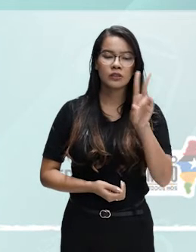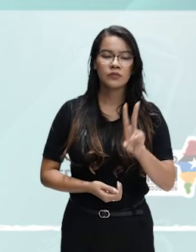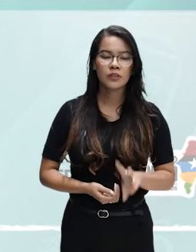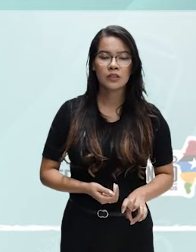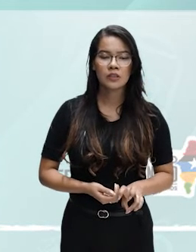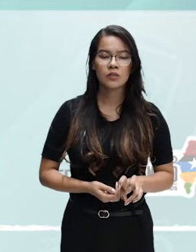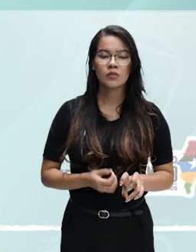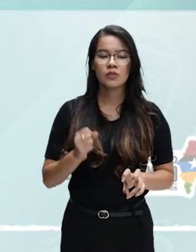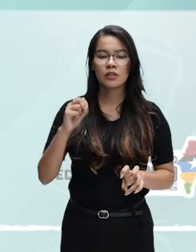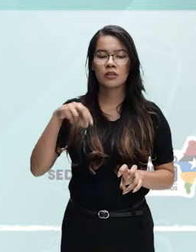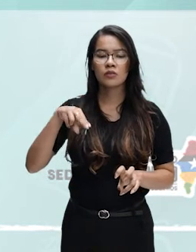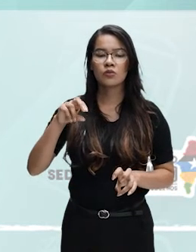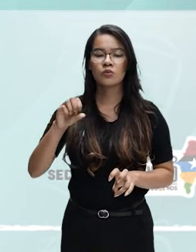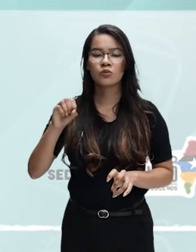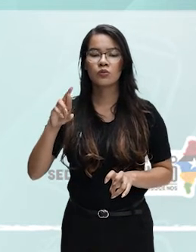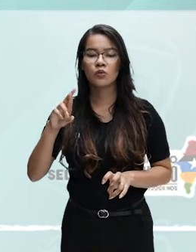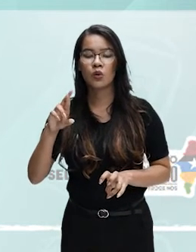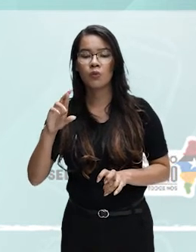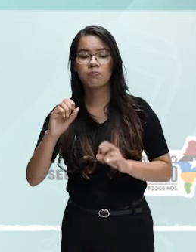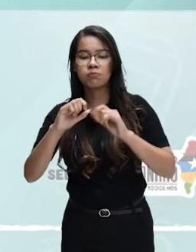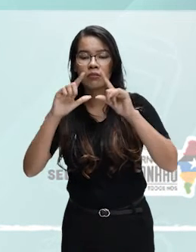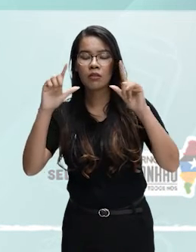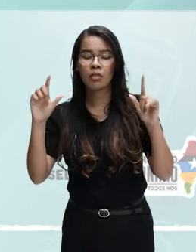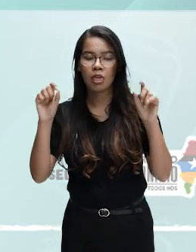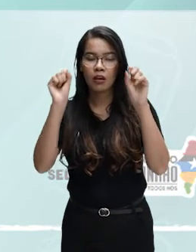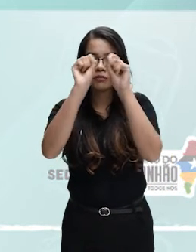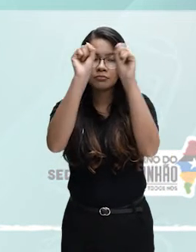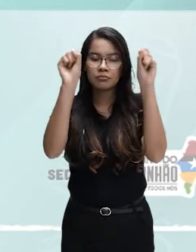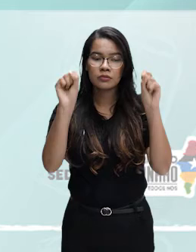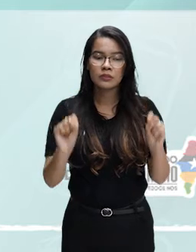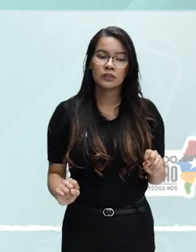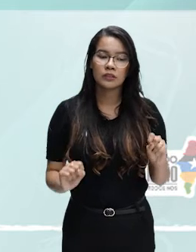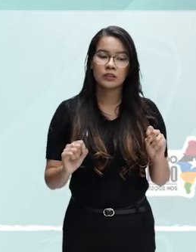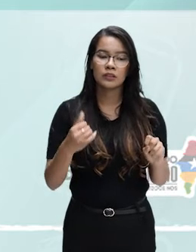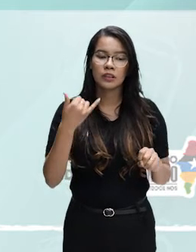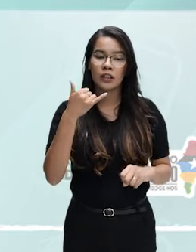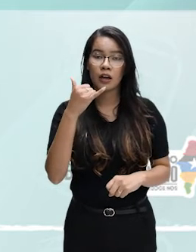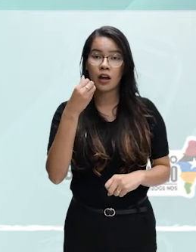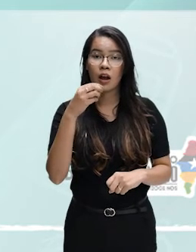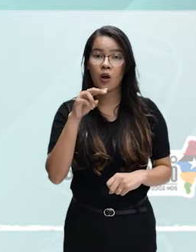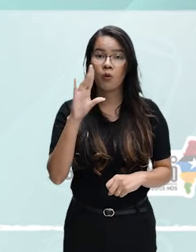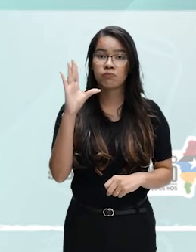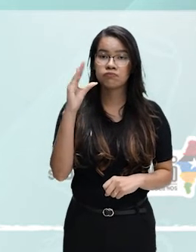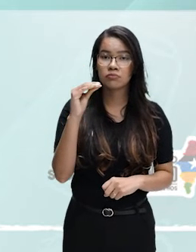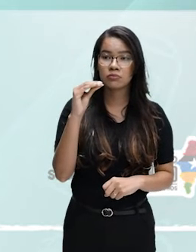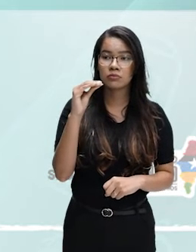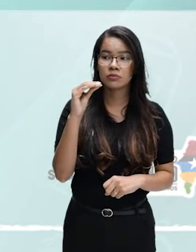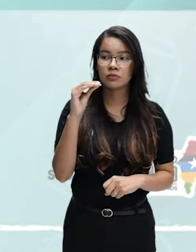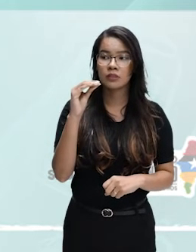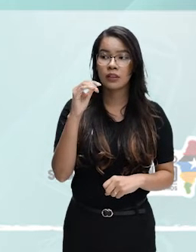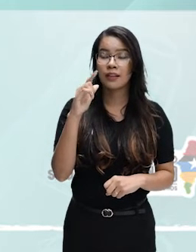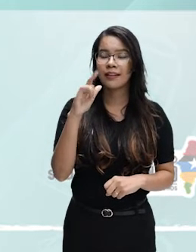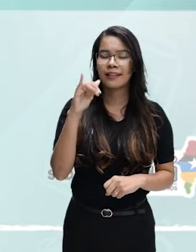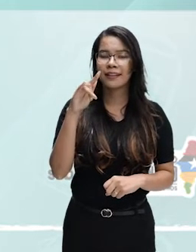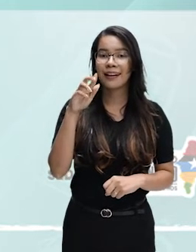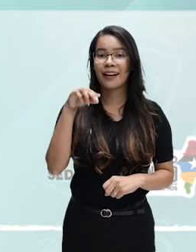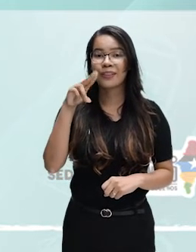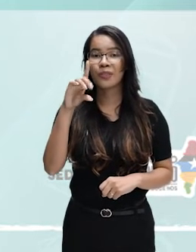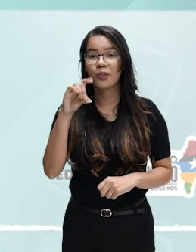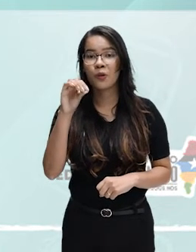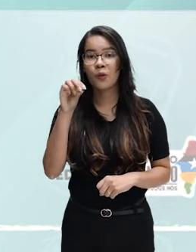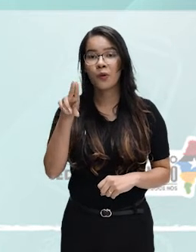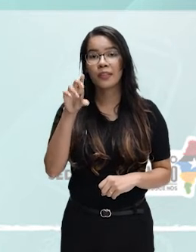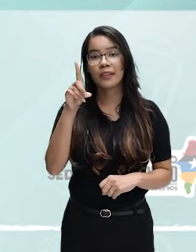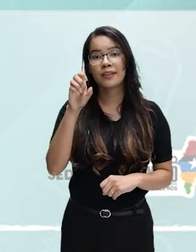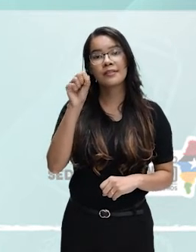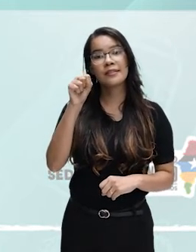vezes que o sensor de temperatura acionou o sistema ligando-o ou desligando? Tá? Então,